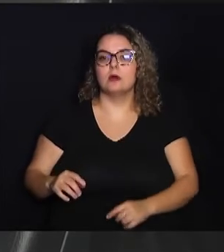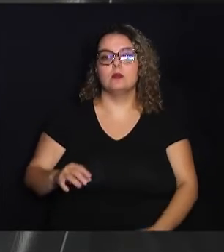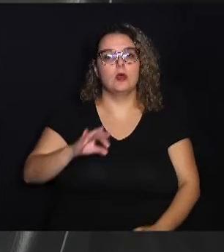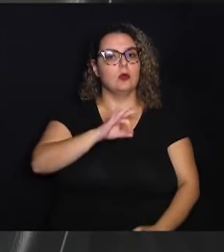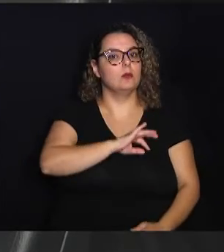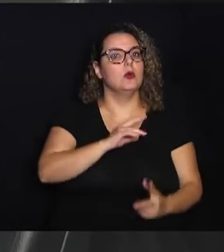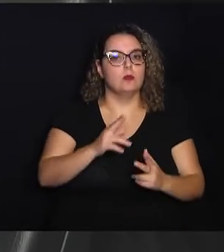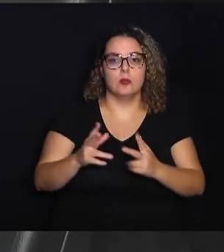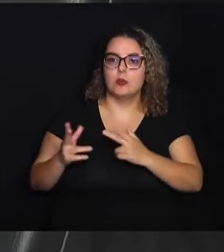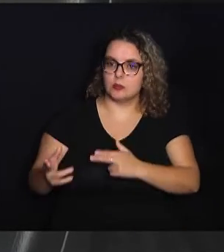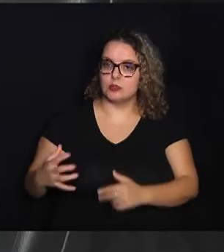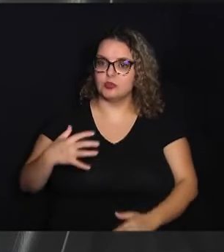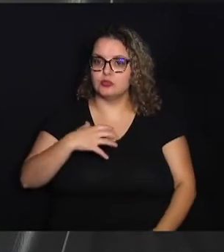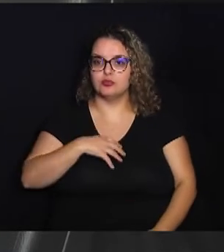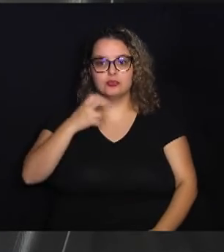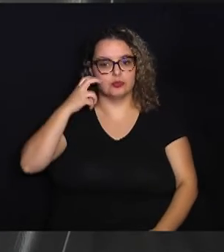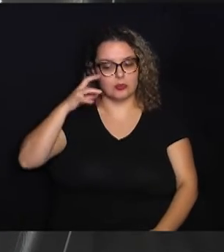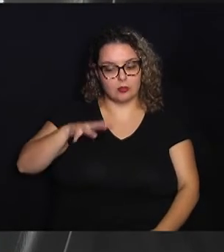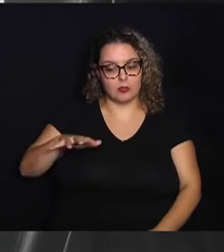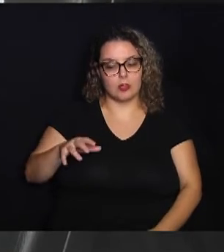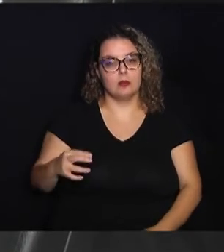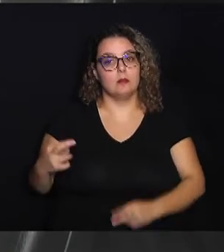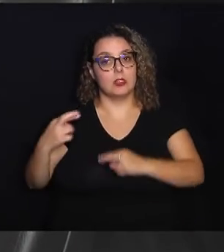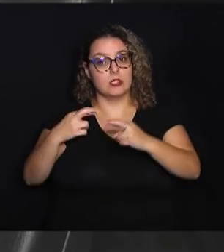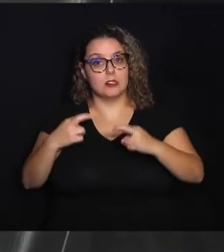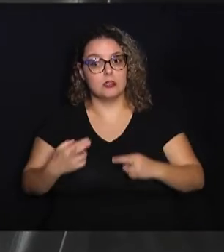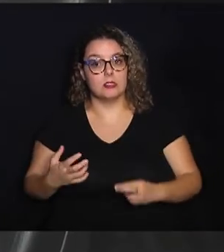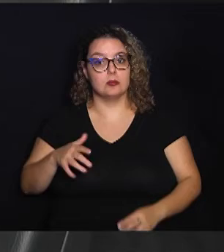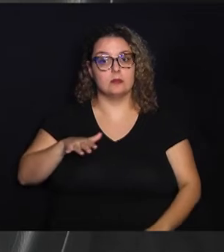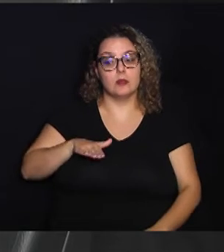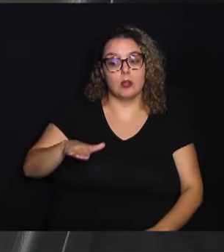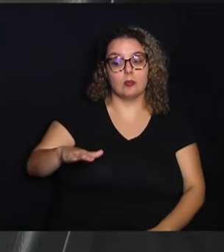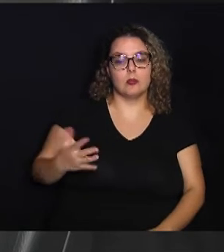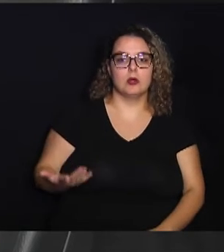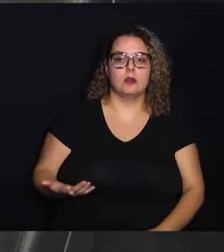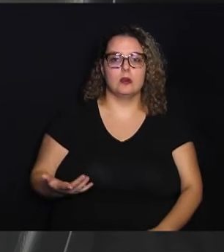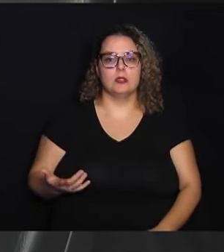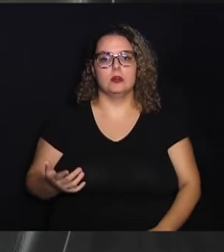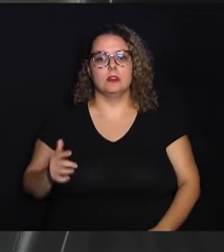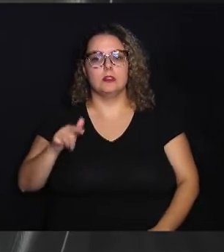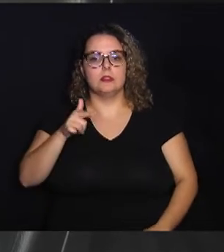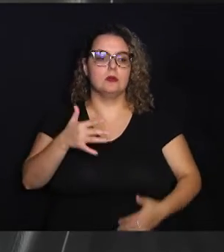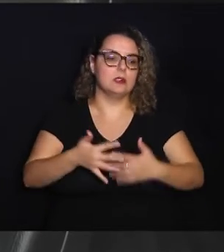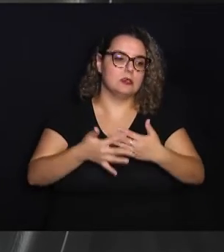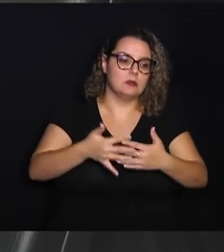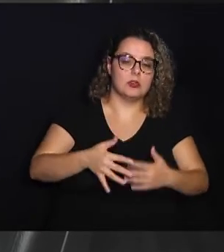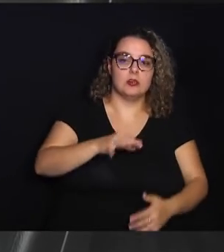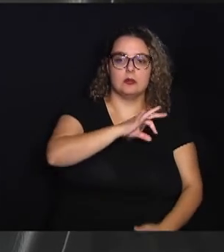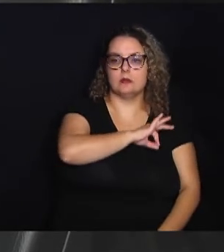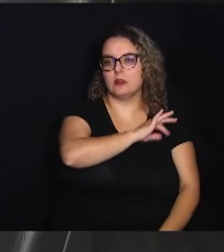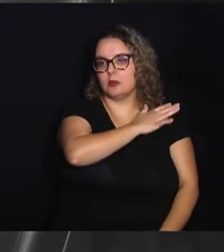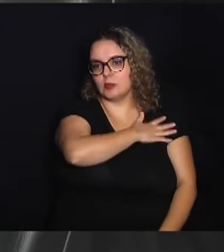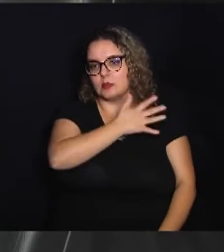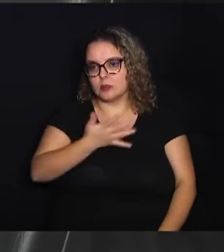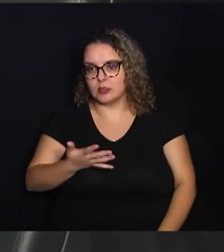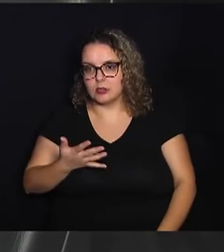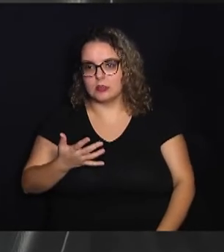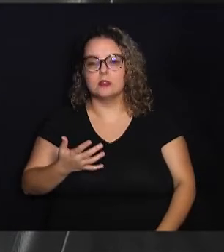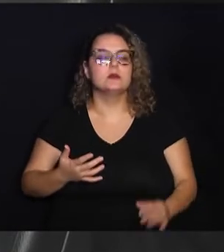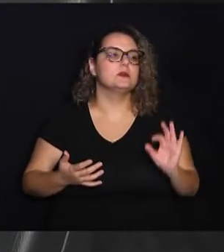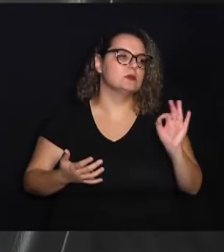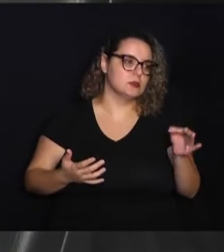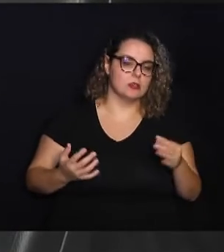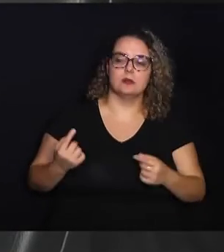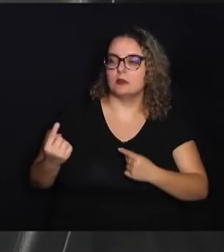mesma forma, de uma forma inteligente, pensando onde pode estar a viatura, sem sobrepor a viatura da Polícia Militar. Então cada um